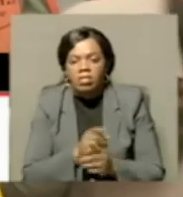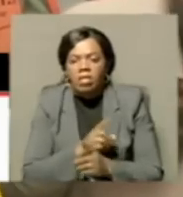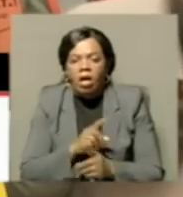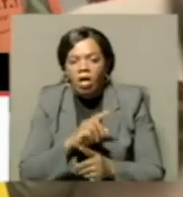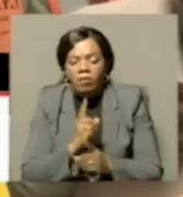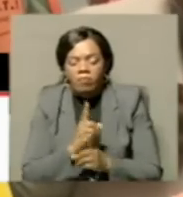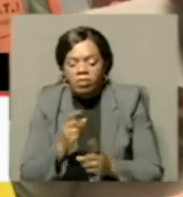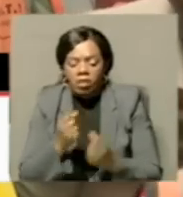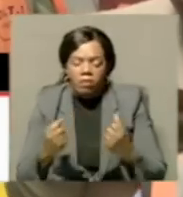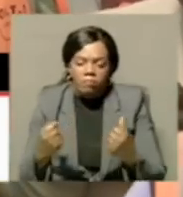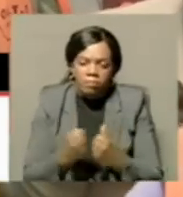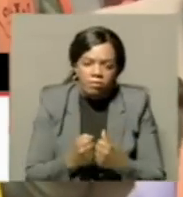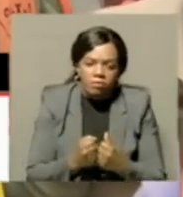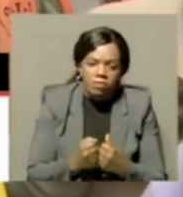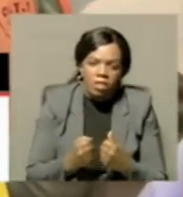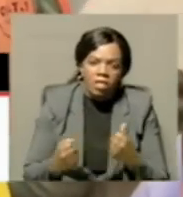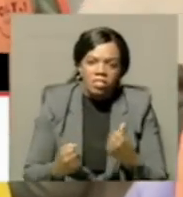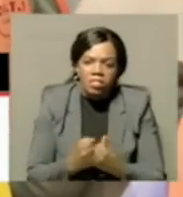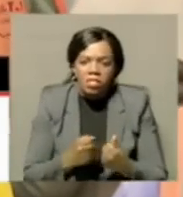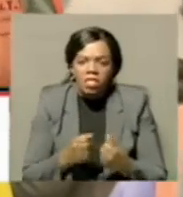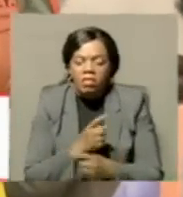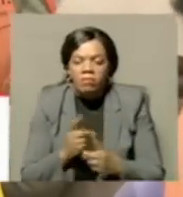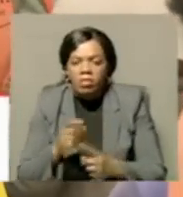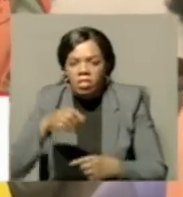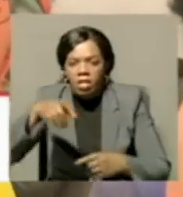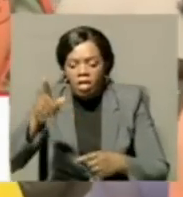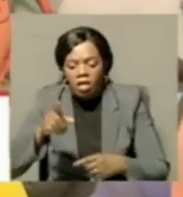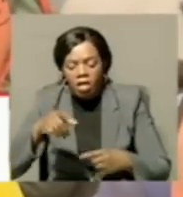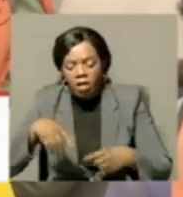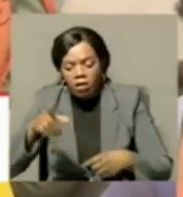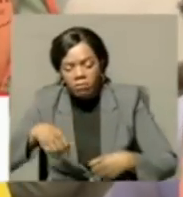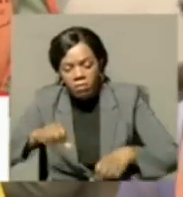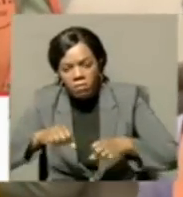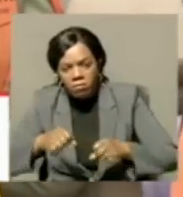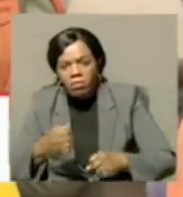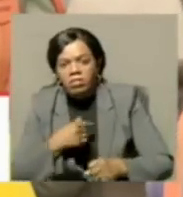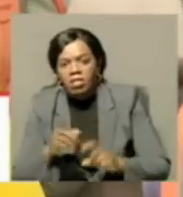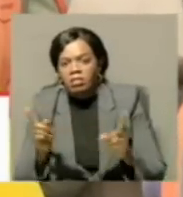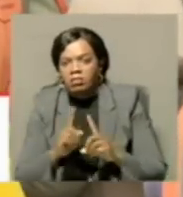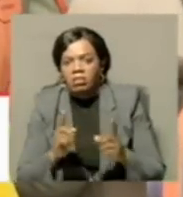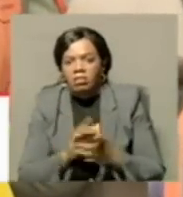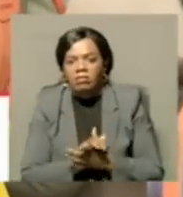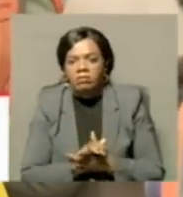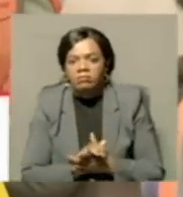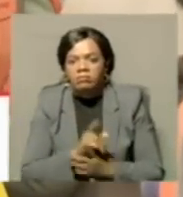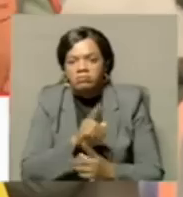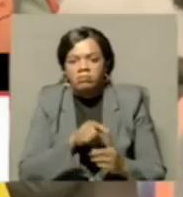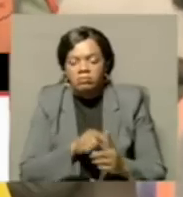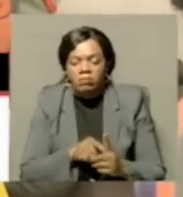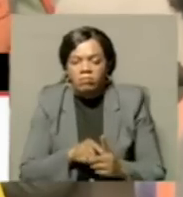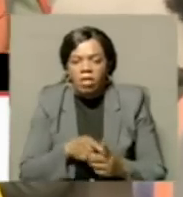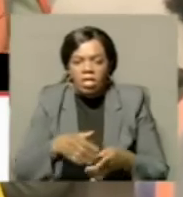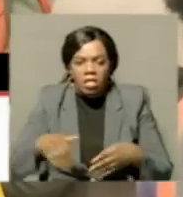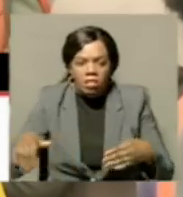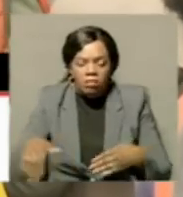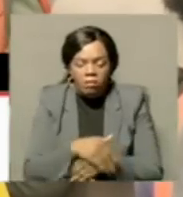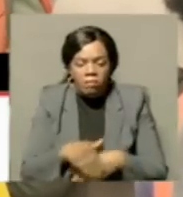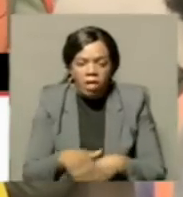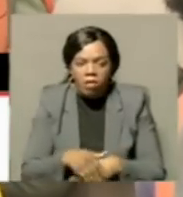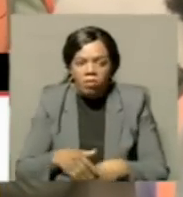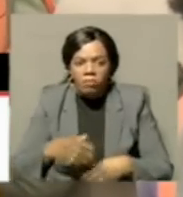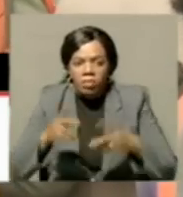bairro adjacente da cidade do Sequele não tem nada daquela movimentação que nos permite fazer o